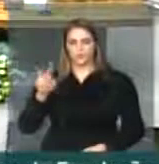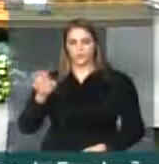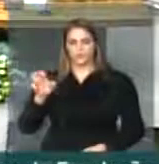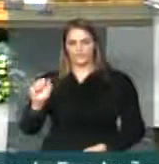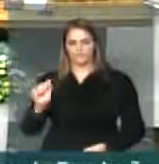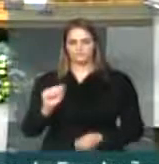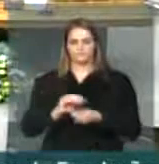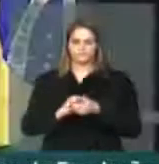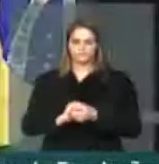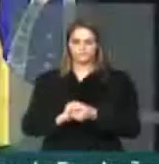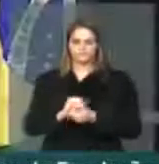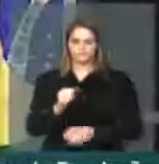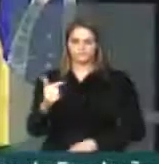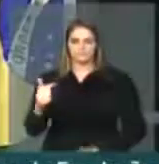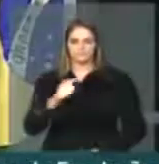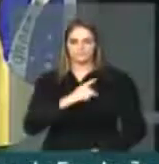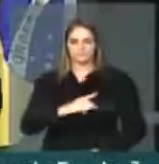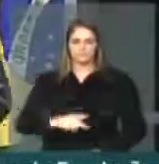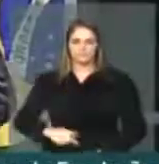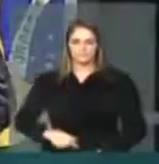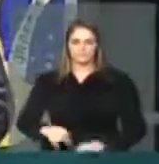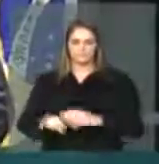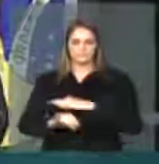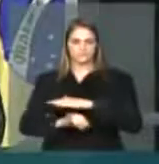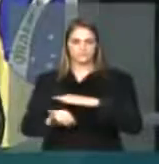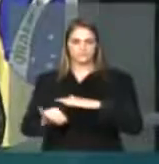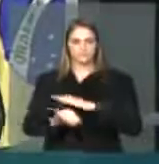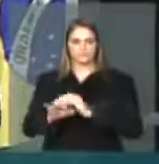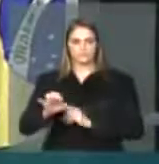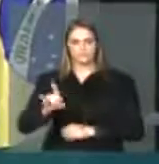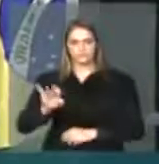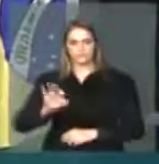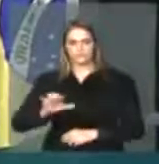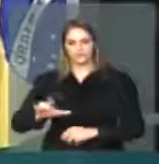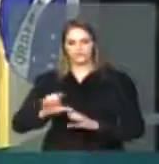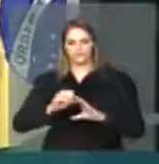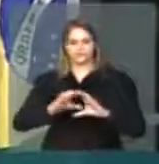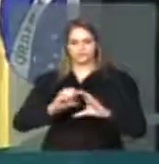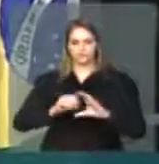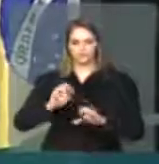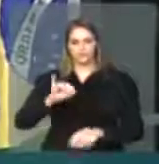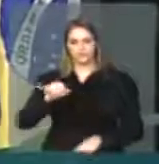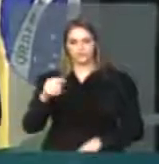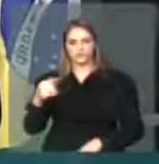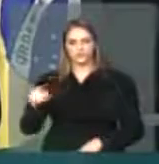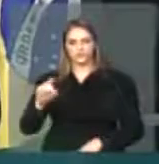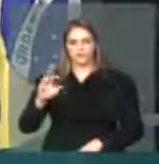ilustre vice-presidente nacional e editorial do Grupo Globo, João Roberto Marinho,